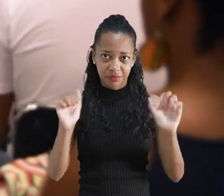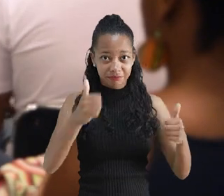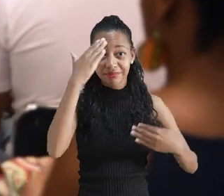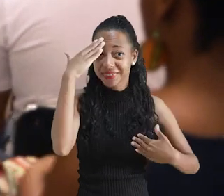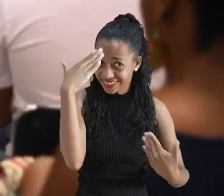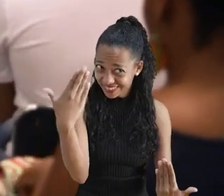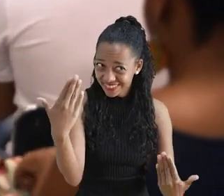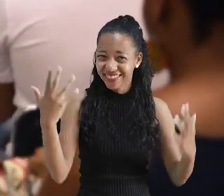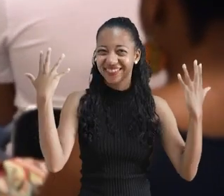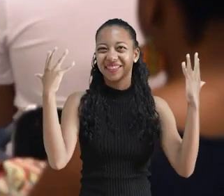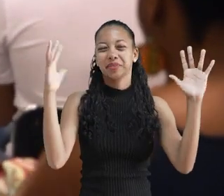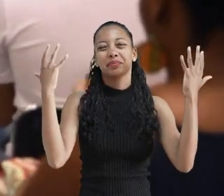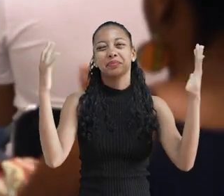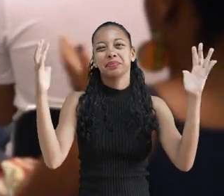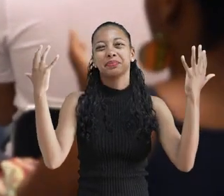espaço